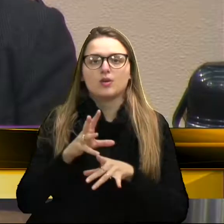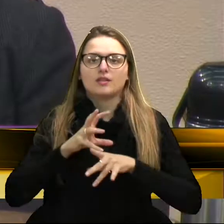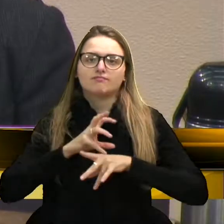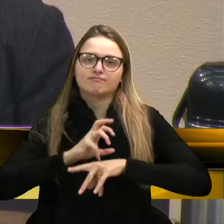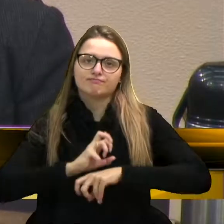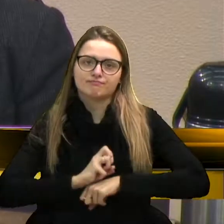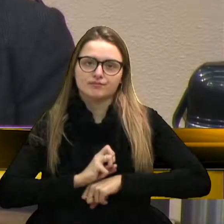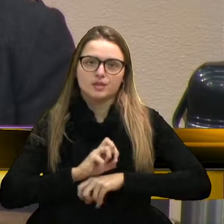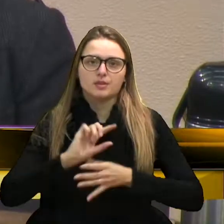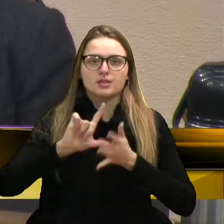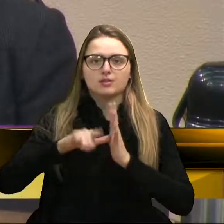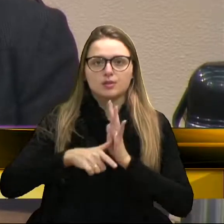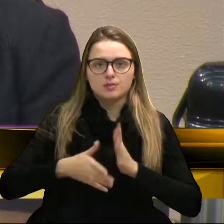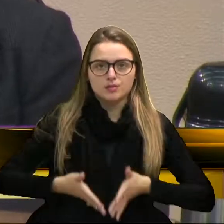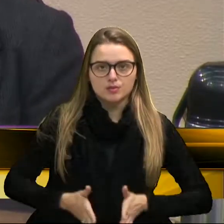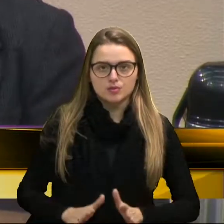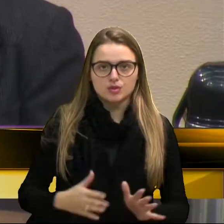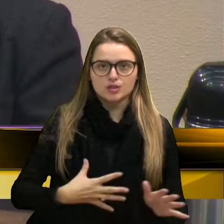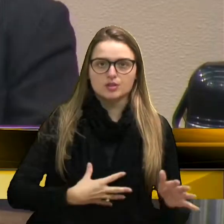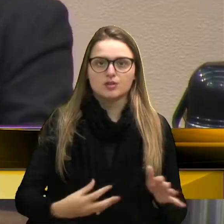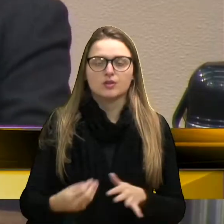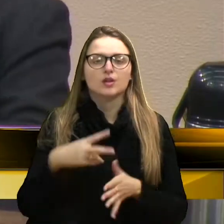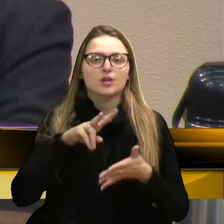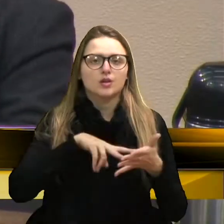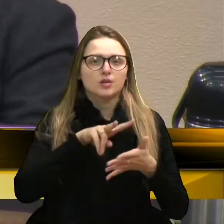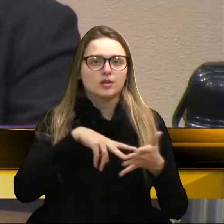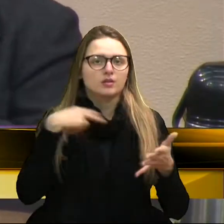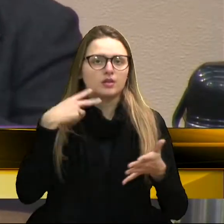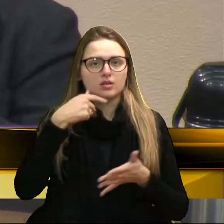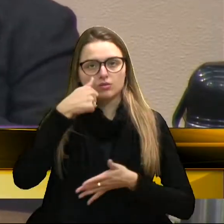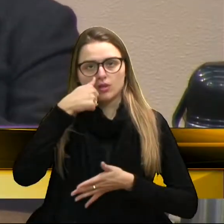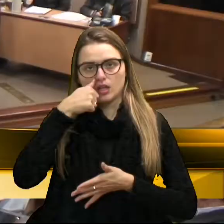Pós-Parto. Relatora, vereadora Paula Iores, com a palavra.